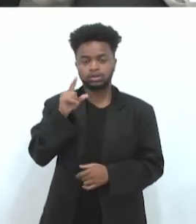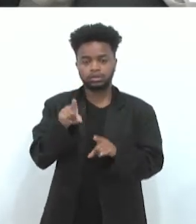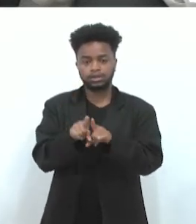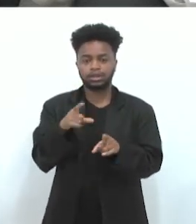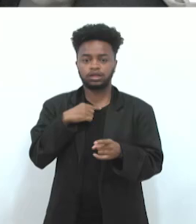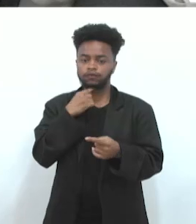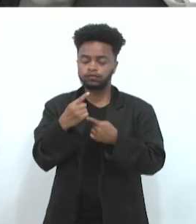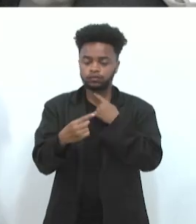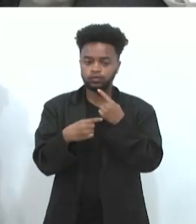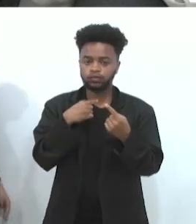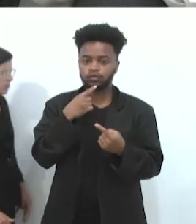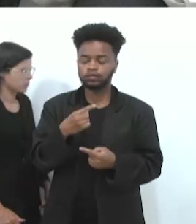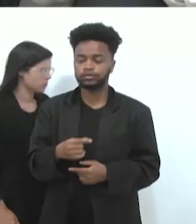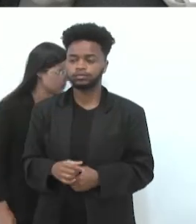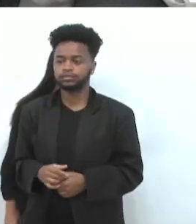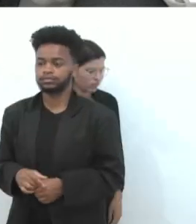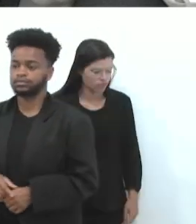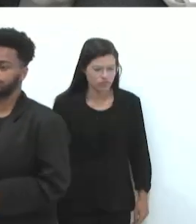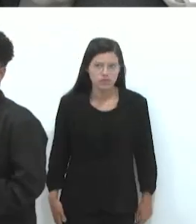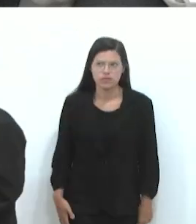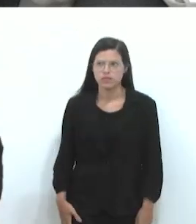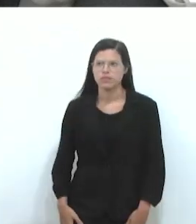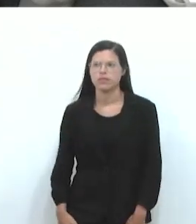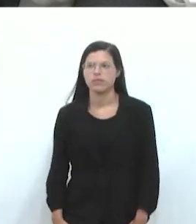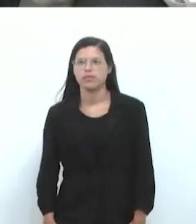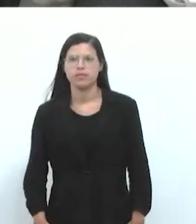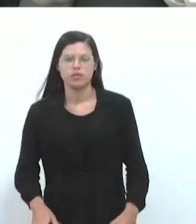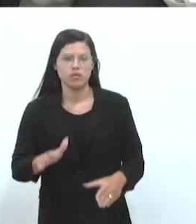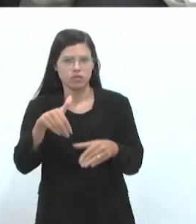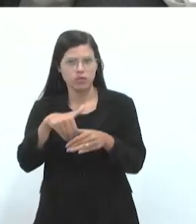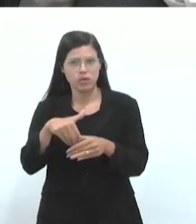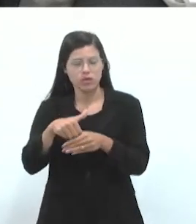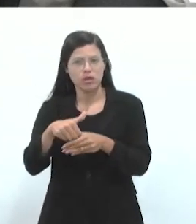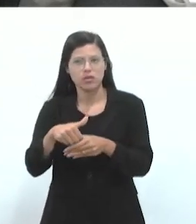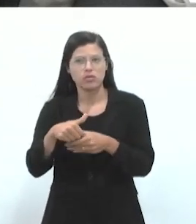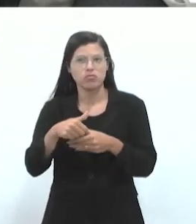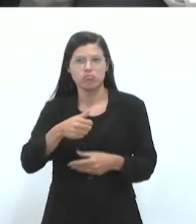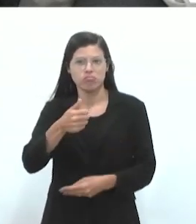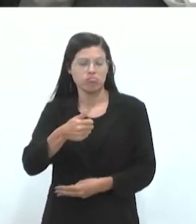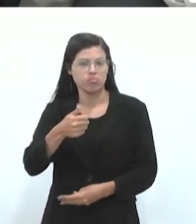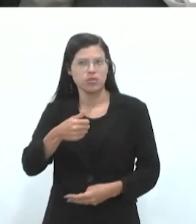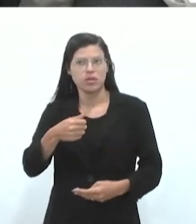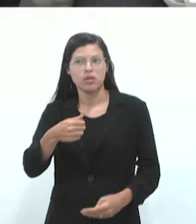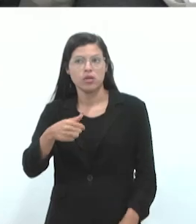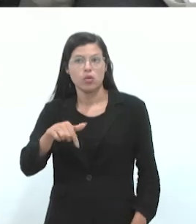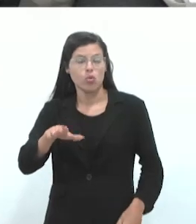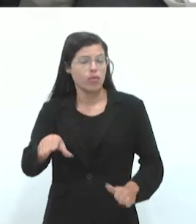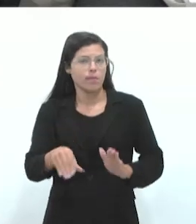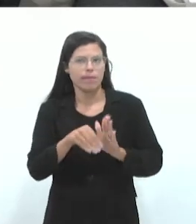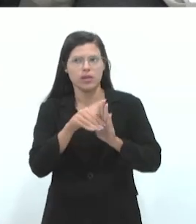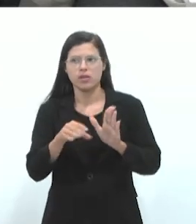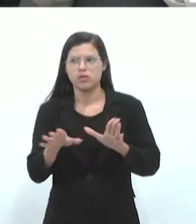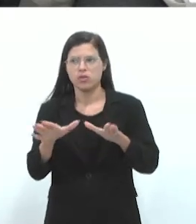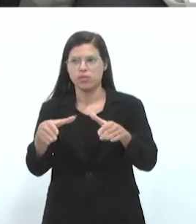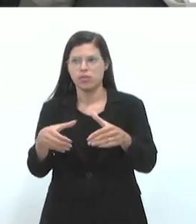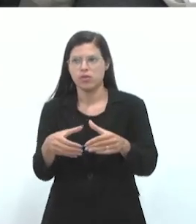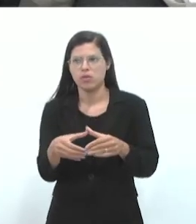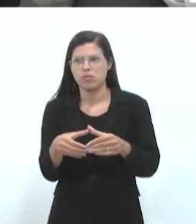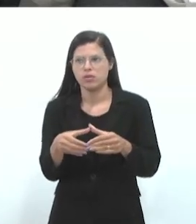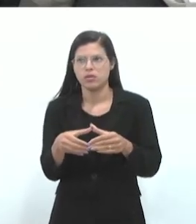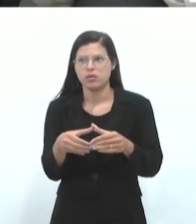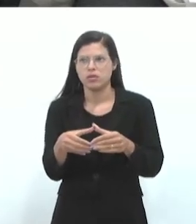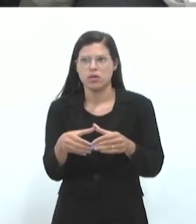pareceu que um projeto foi votado em primeira com uma emenda de uma comissão tendo sido